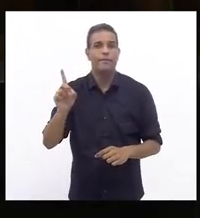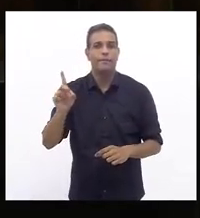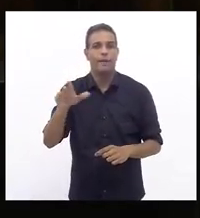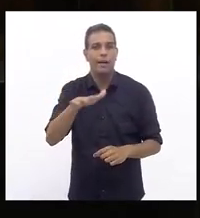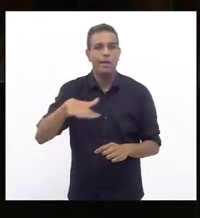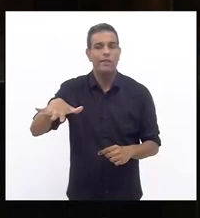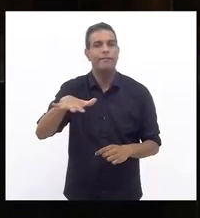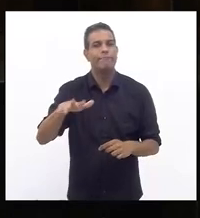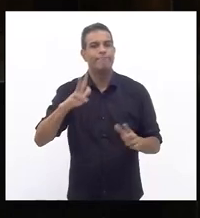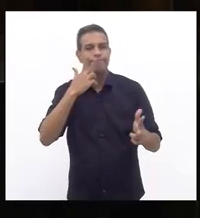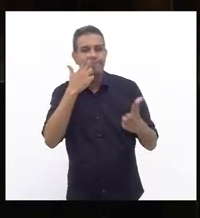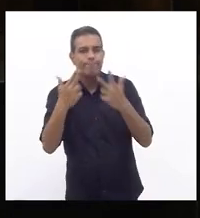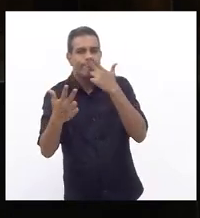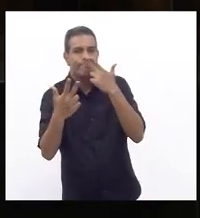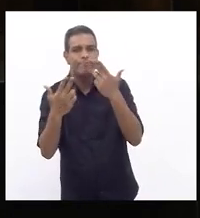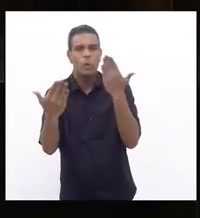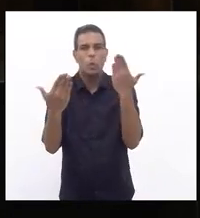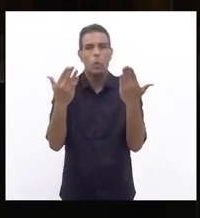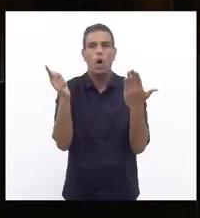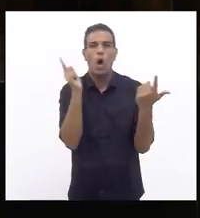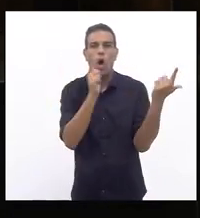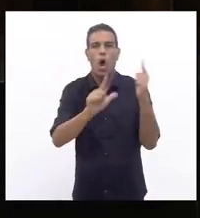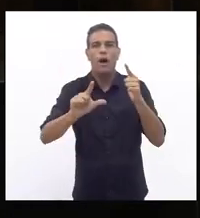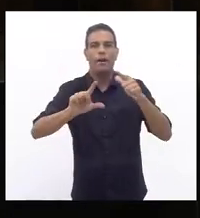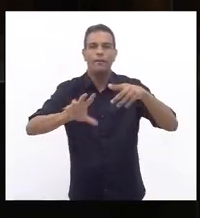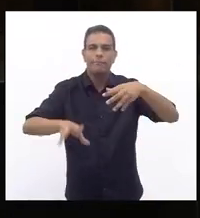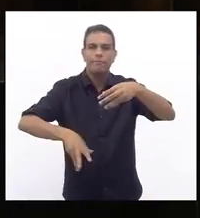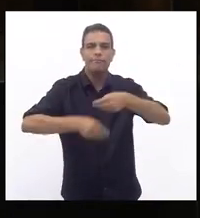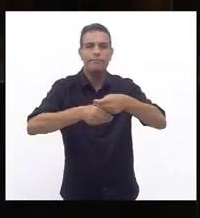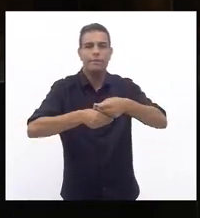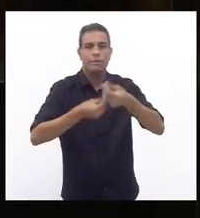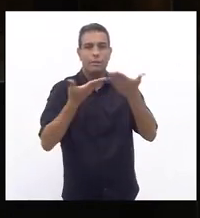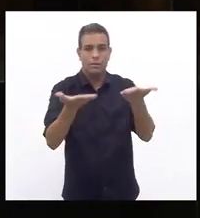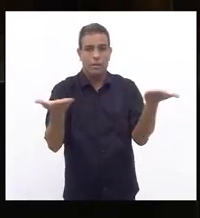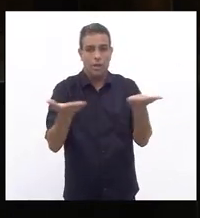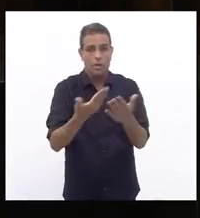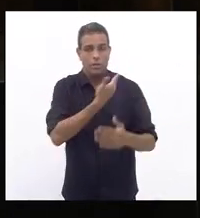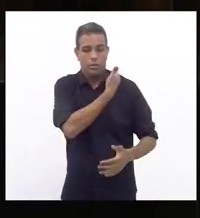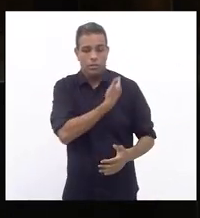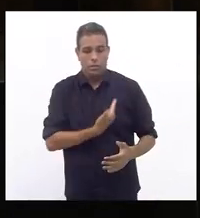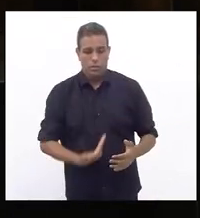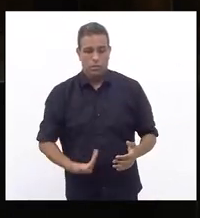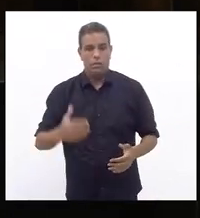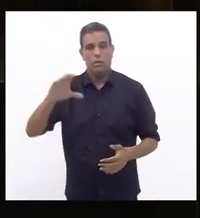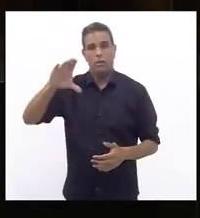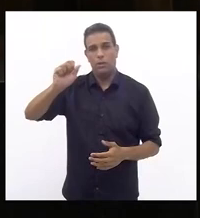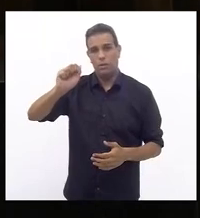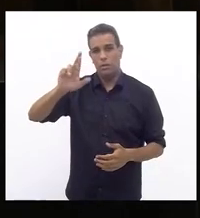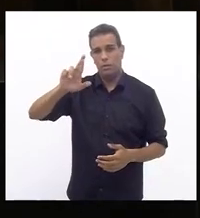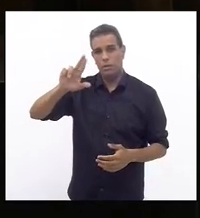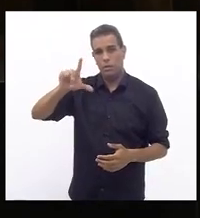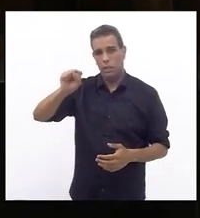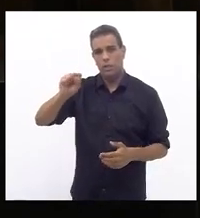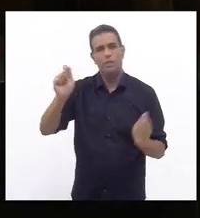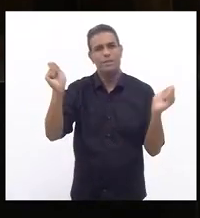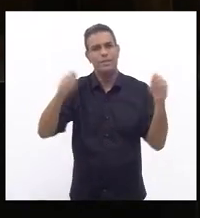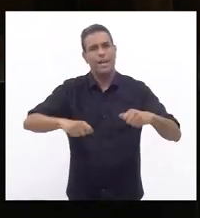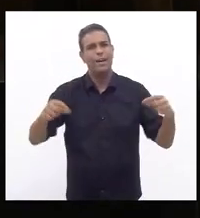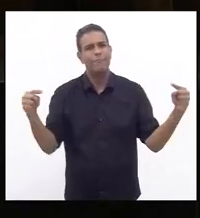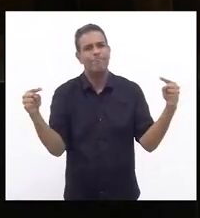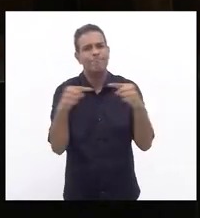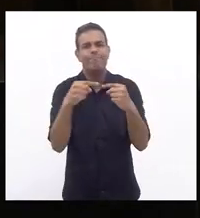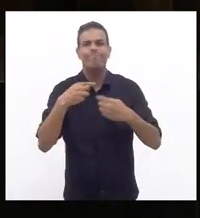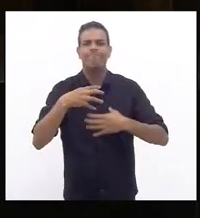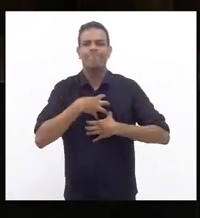tem todos os fatores contribuindo para que o governador Cláudio Castro tenha uma sensibilidade e